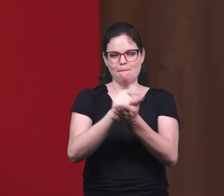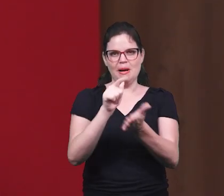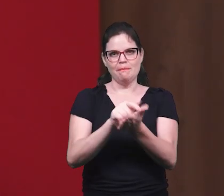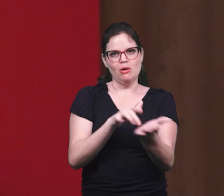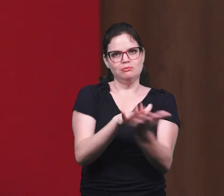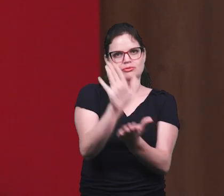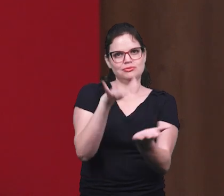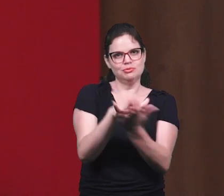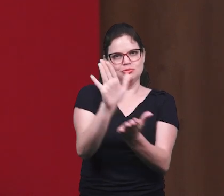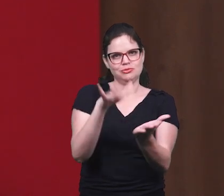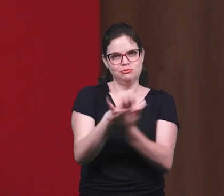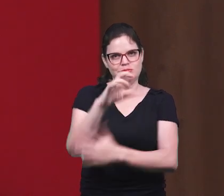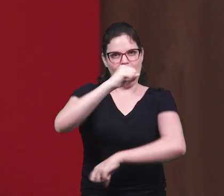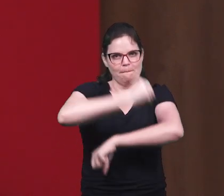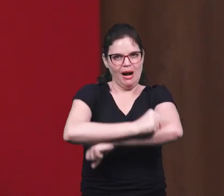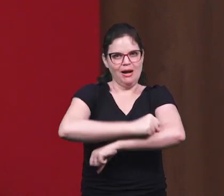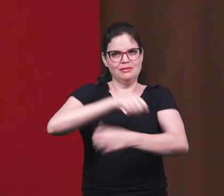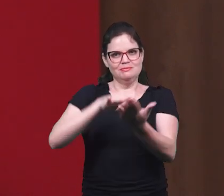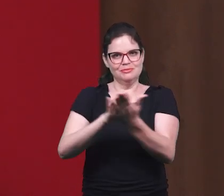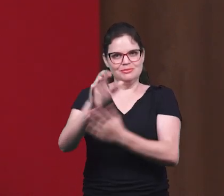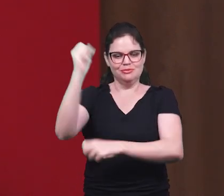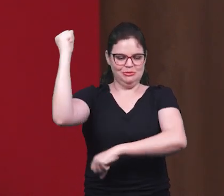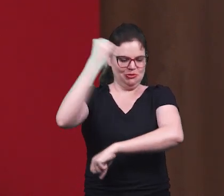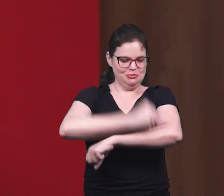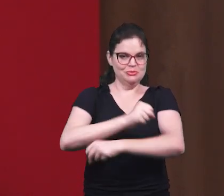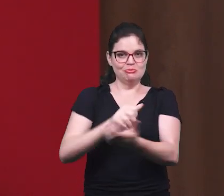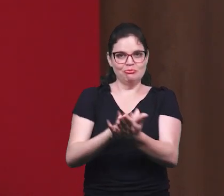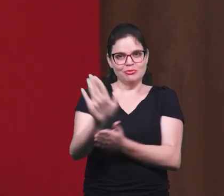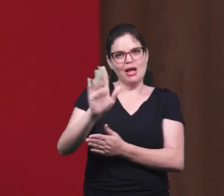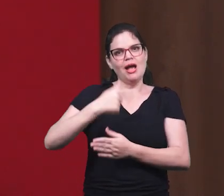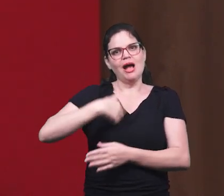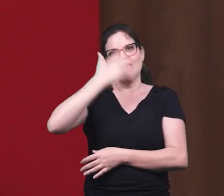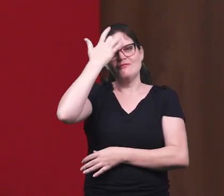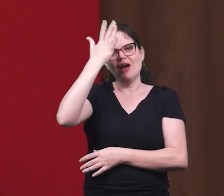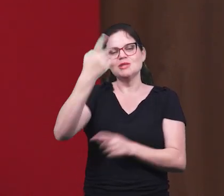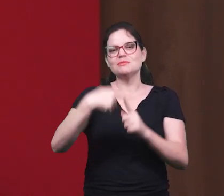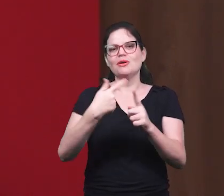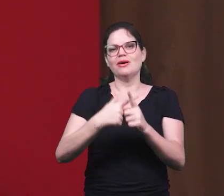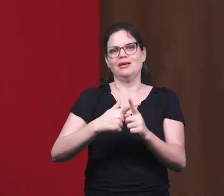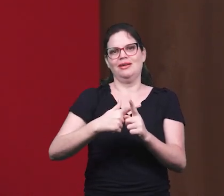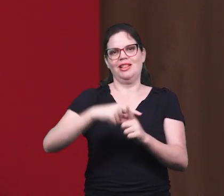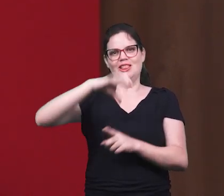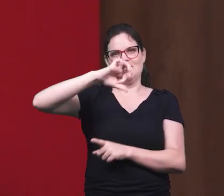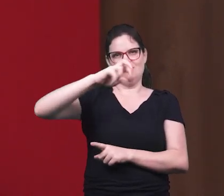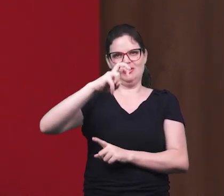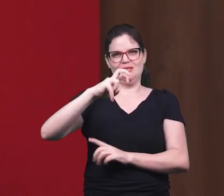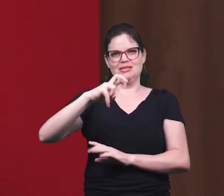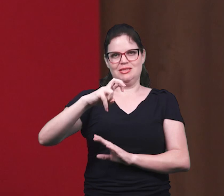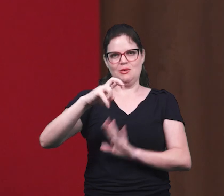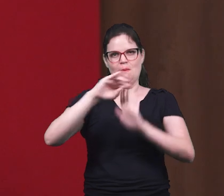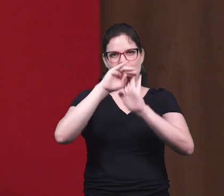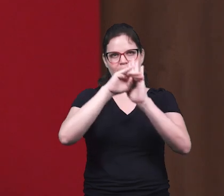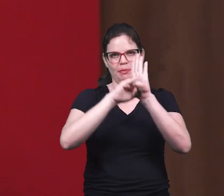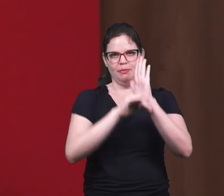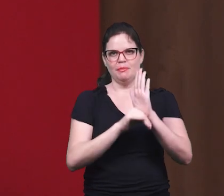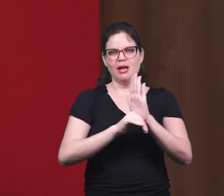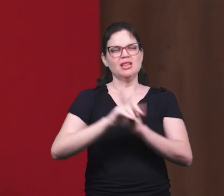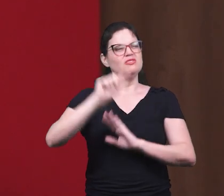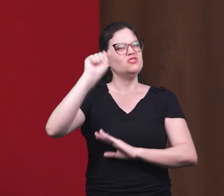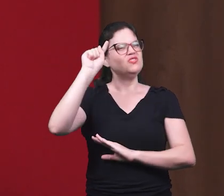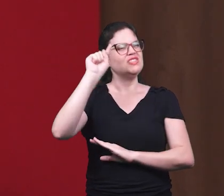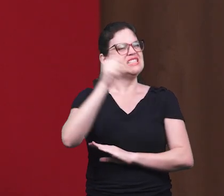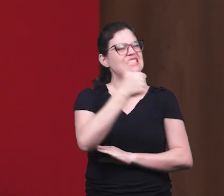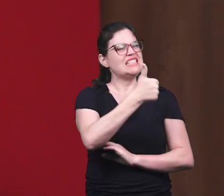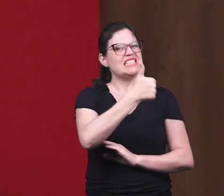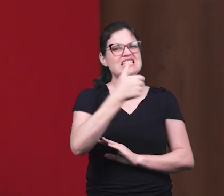imprensa, então facilitou agora as teses de Lutero. Foram impressos, impressos mais de 100 mil